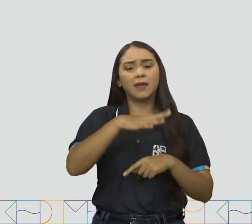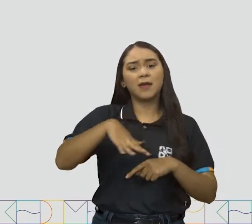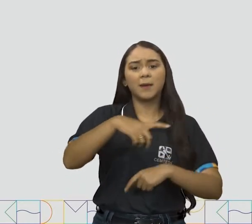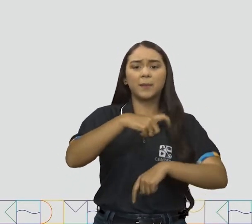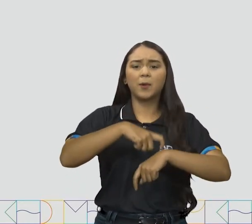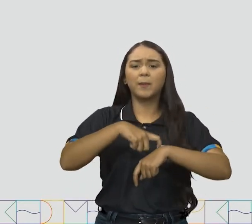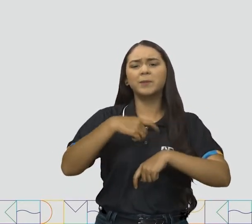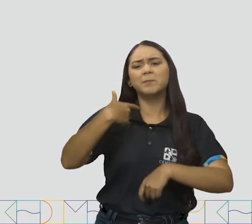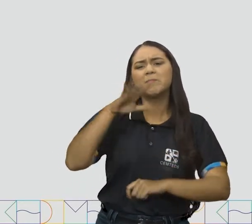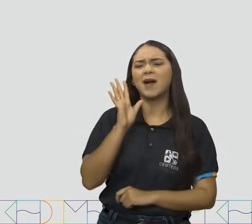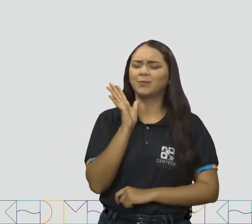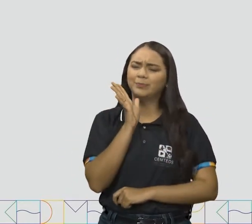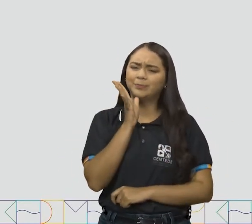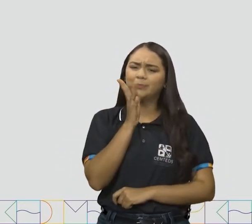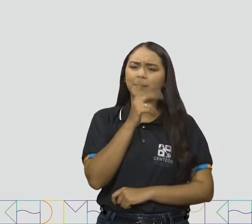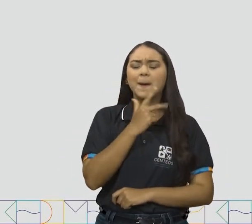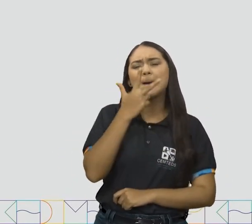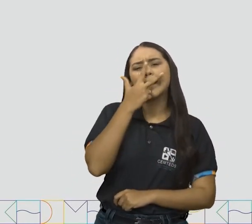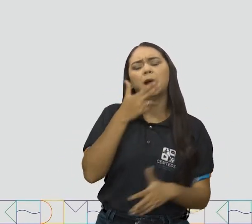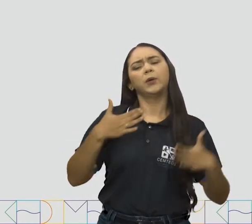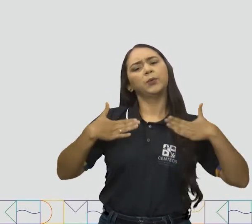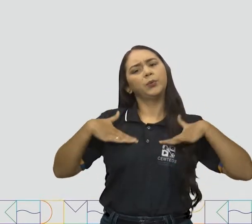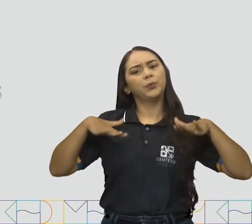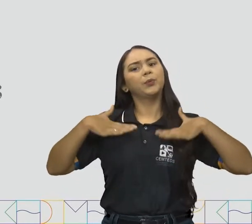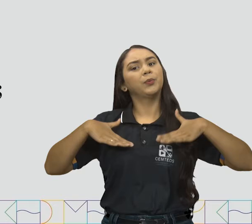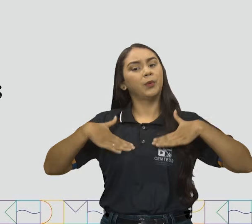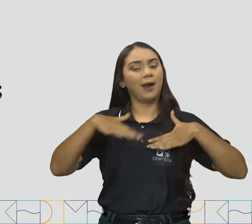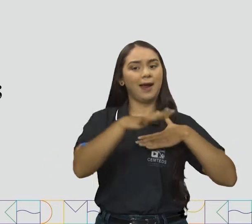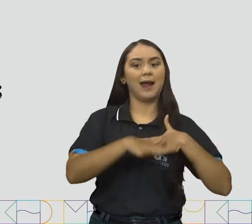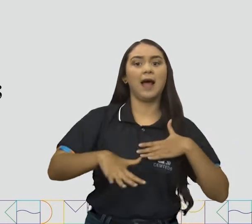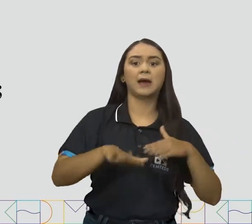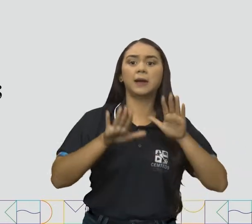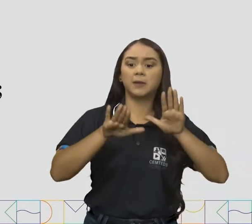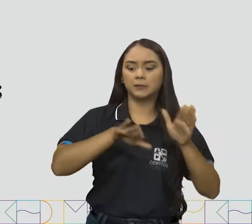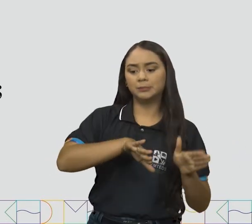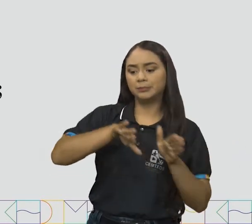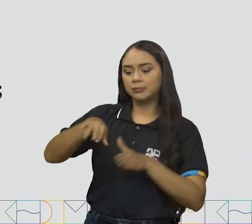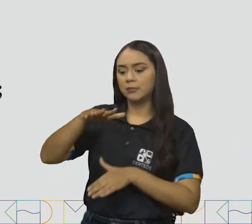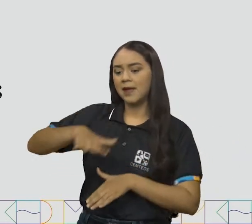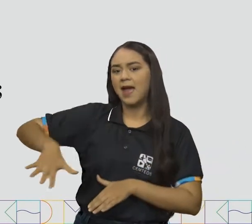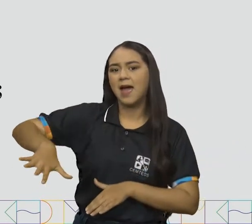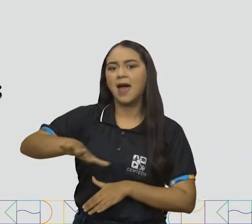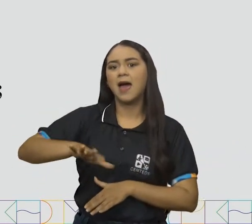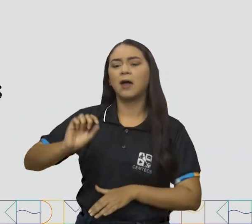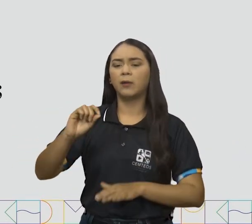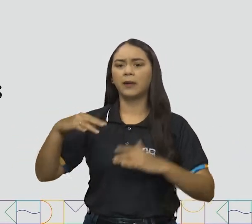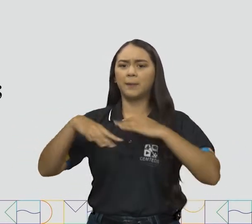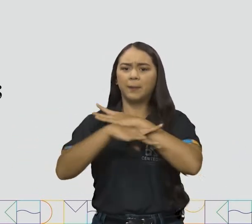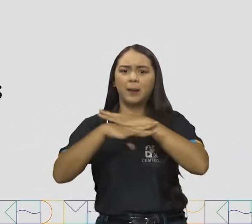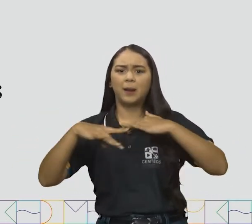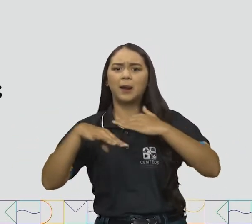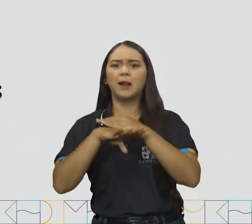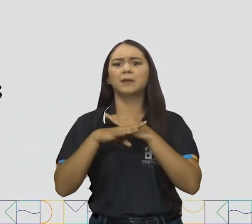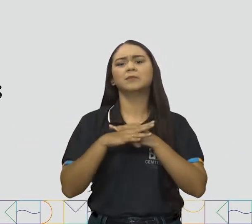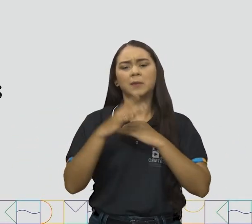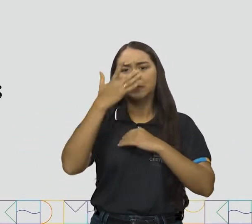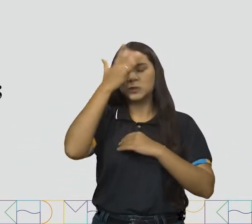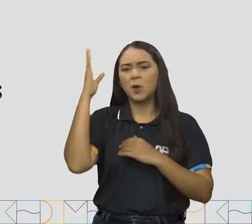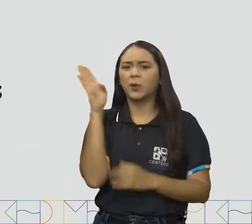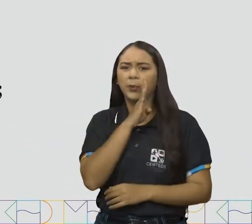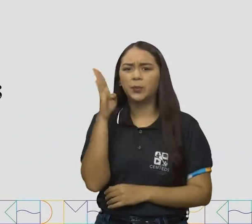mais lento e existe uma certa tranquilidade nesse espaço. Já no espaço urbano, o fluxo das cidades é mais